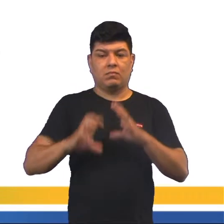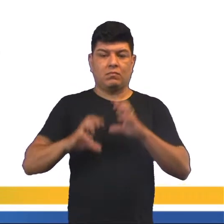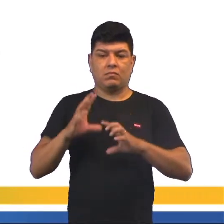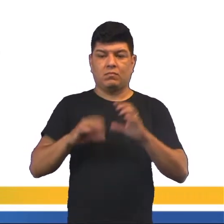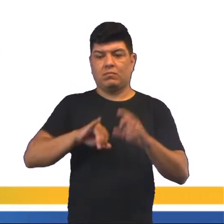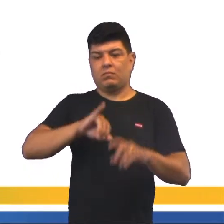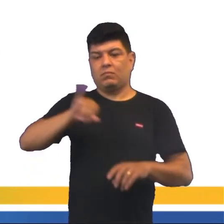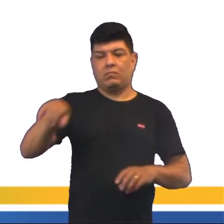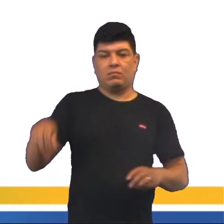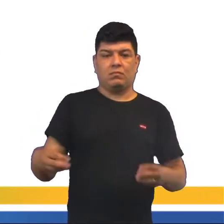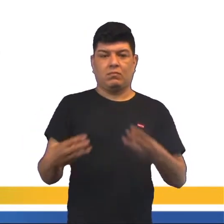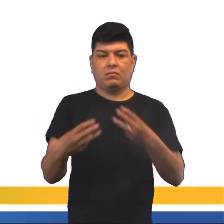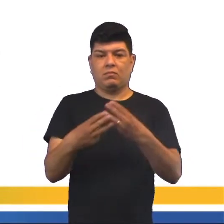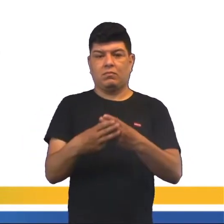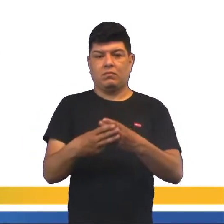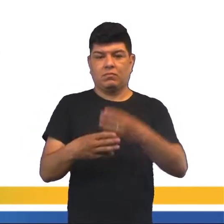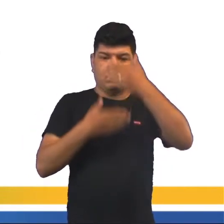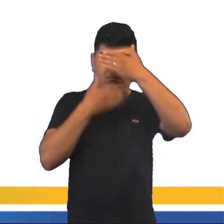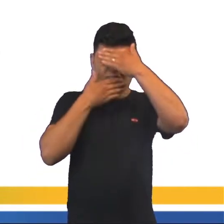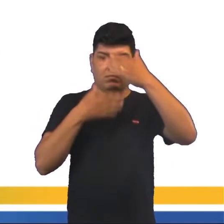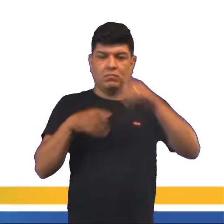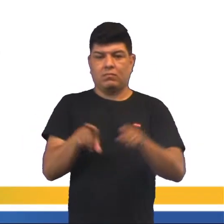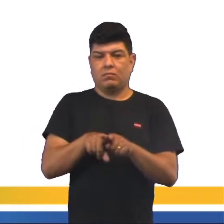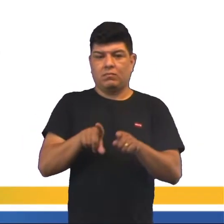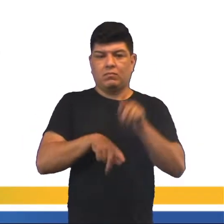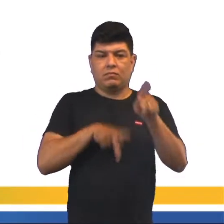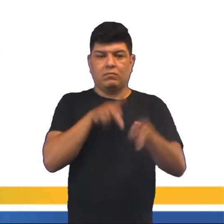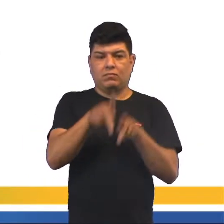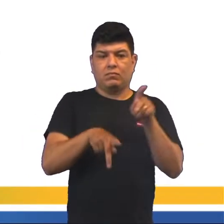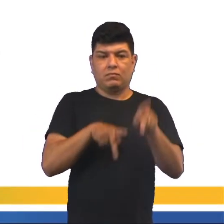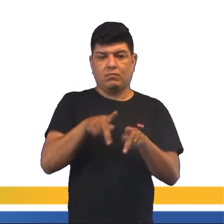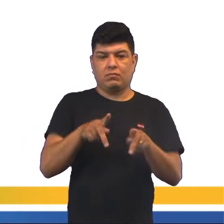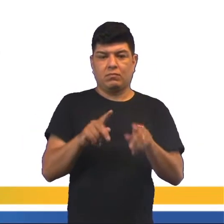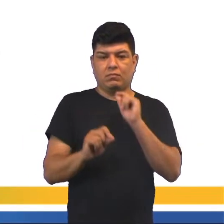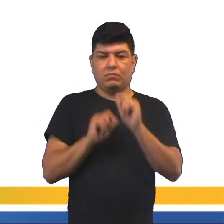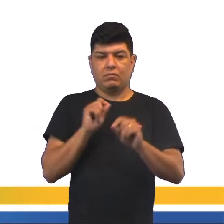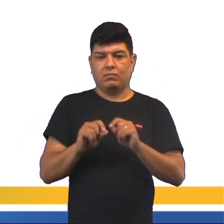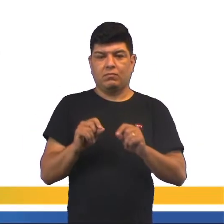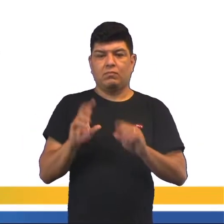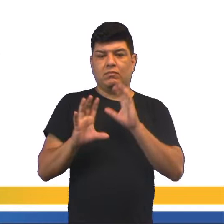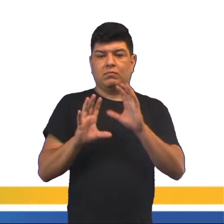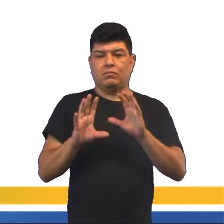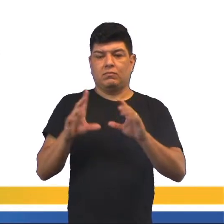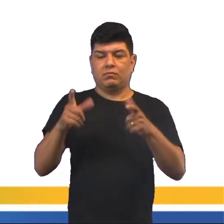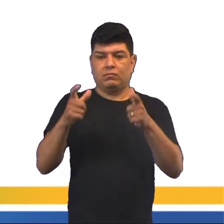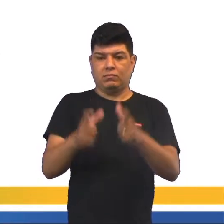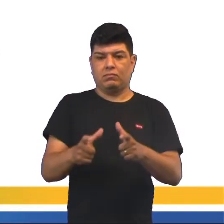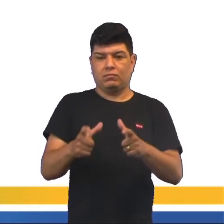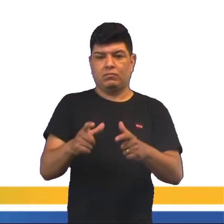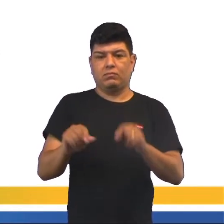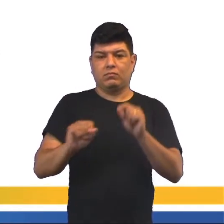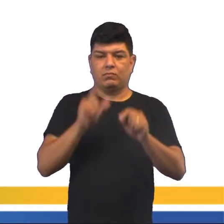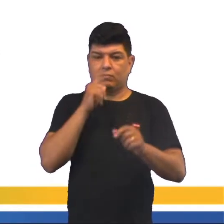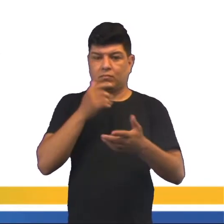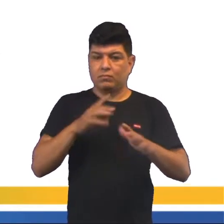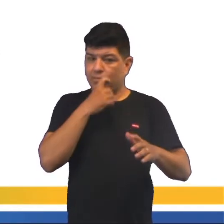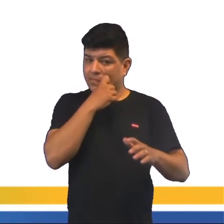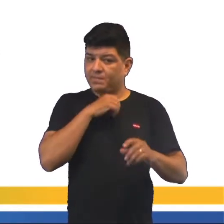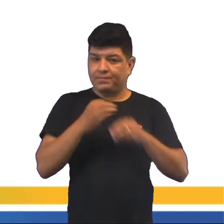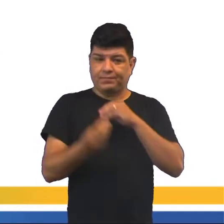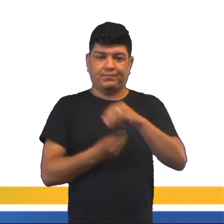entre judeus e árabes. No contexto histórico, os povos palestinos são constituídos por uma etnia do Mediterrâneo composta por